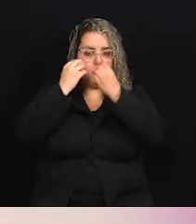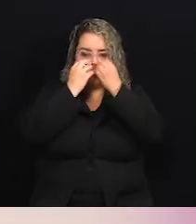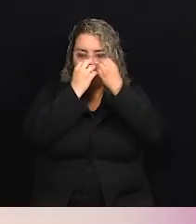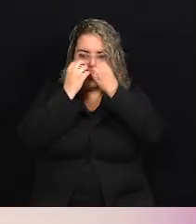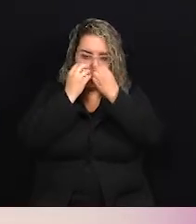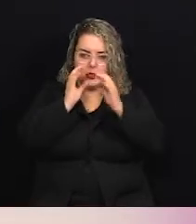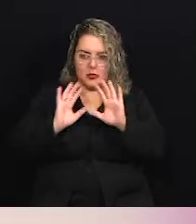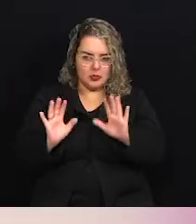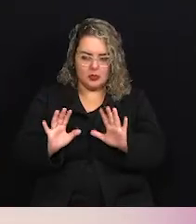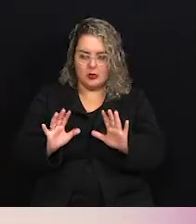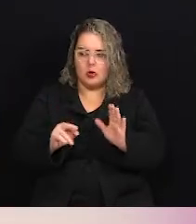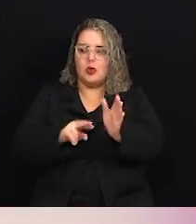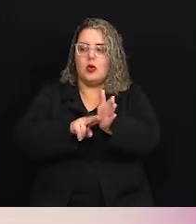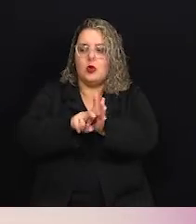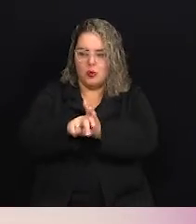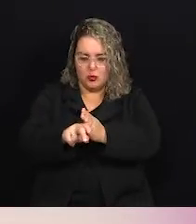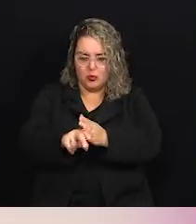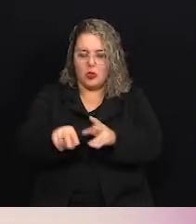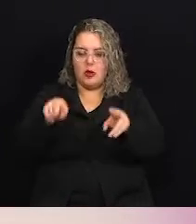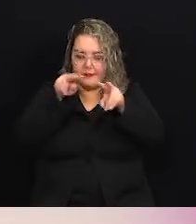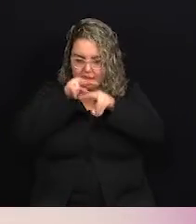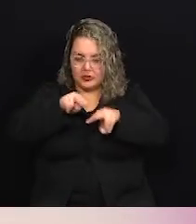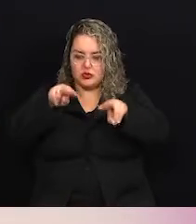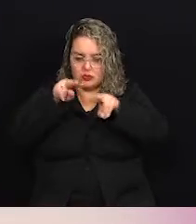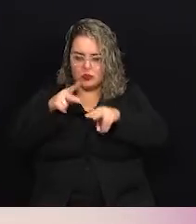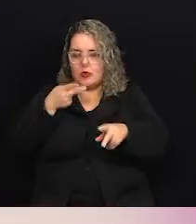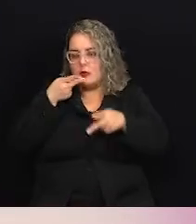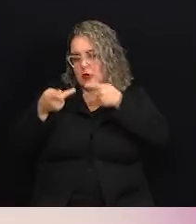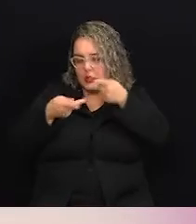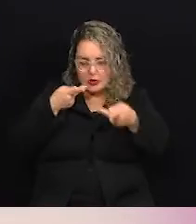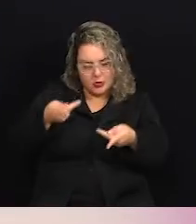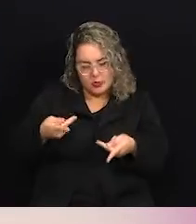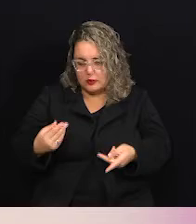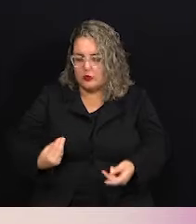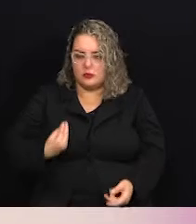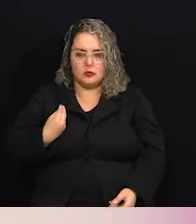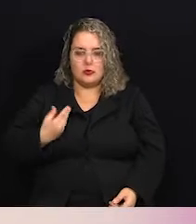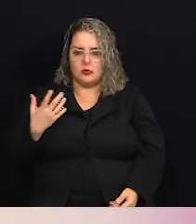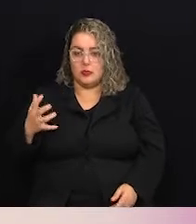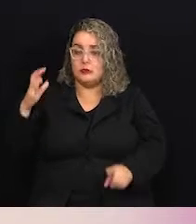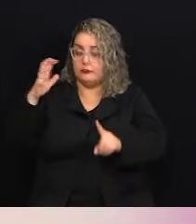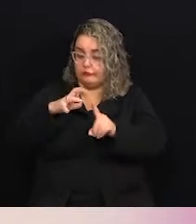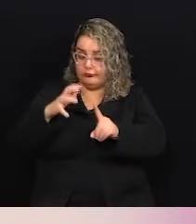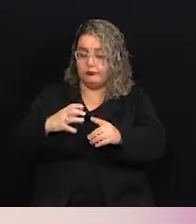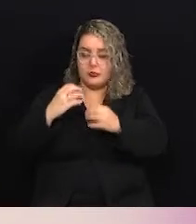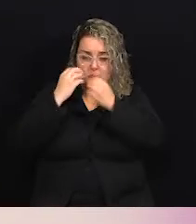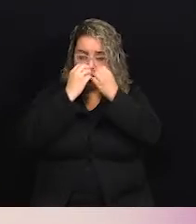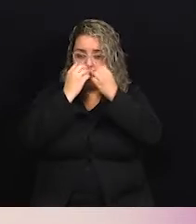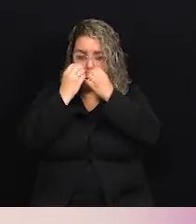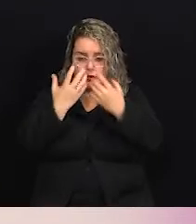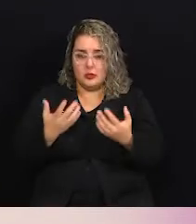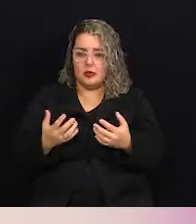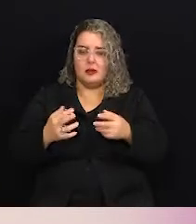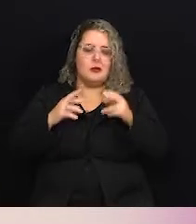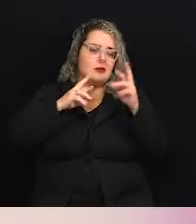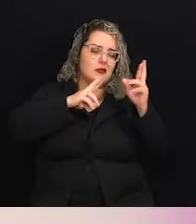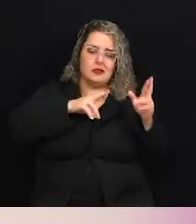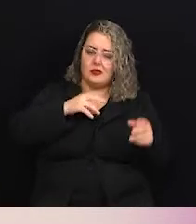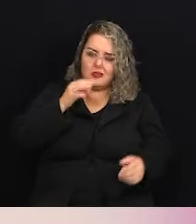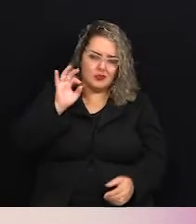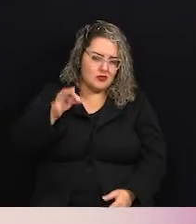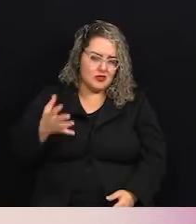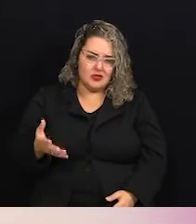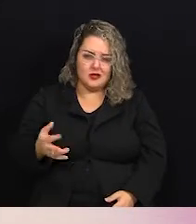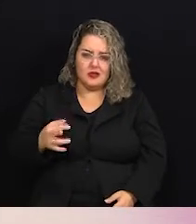rinite não tem, o diagnóstico da rinite é clínico e a vida da pessoa fica muito impactada da rinite mesmo. Não dorme